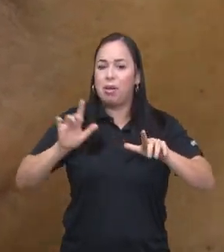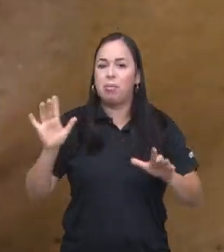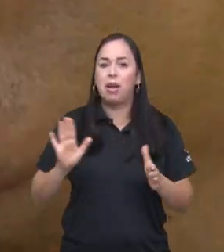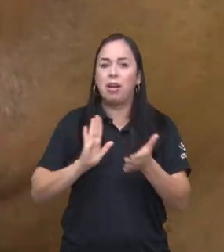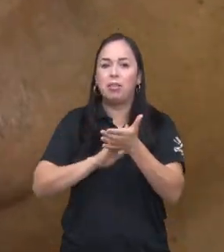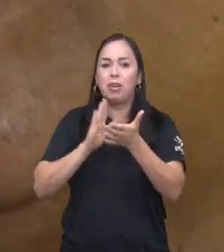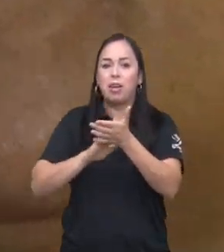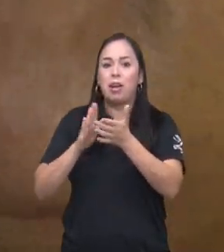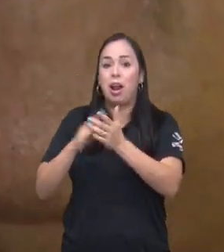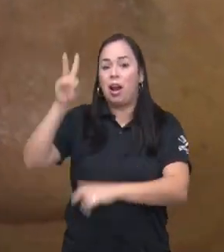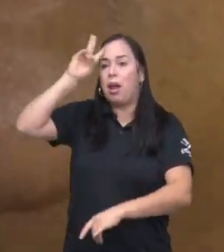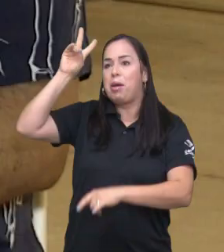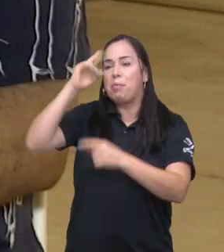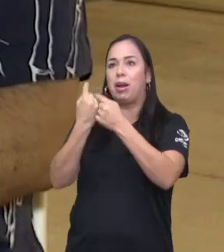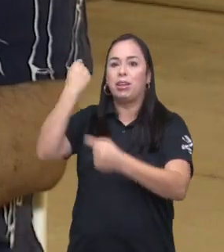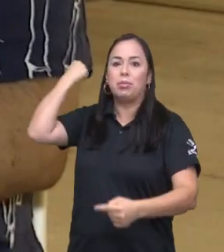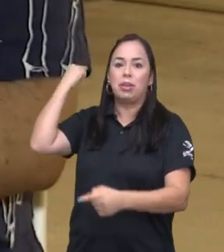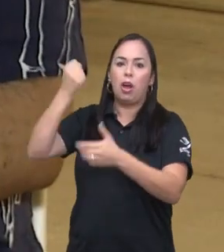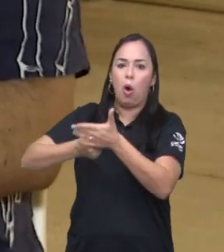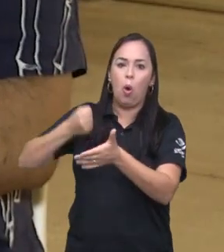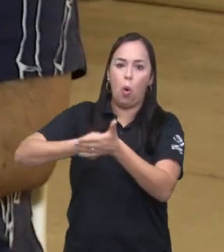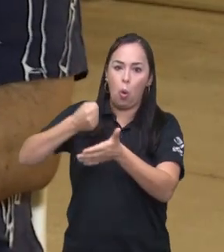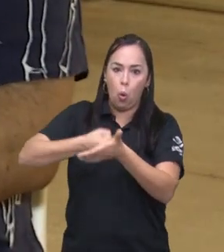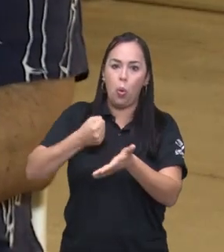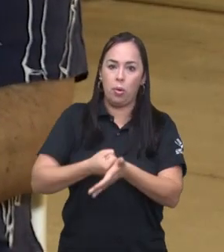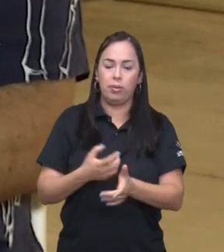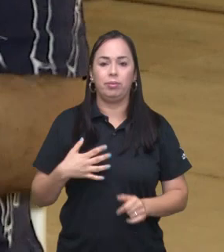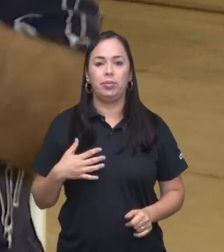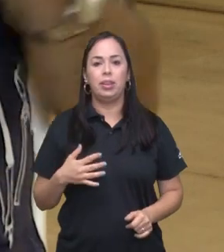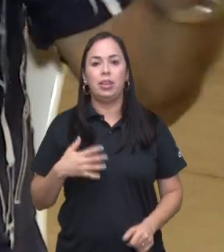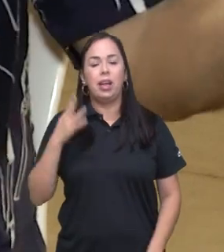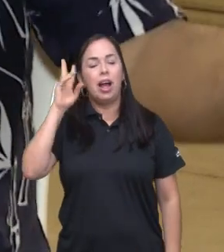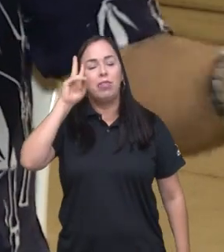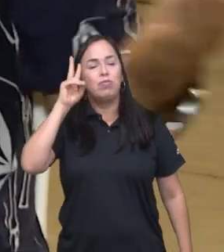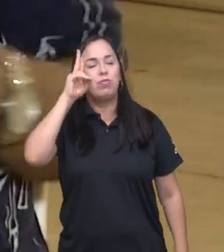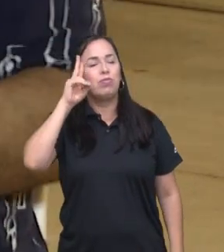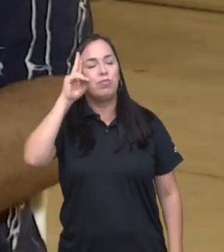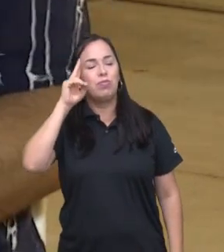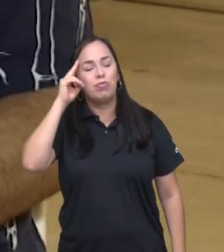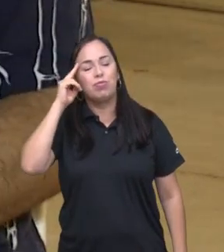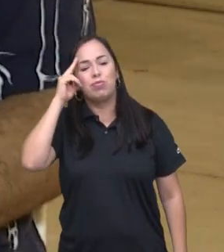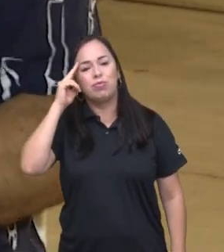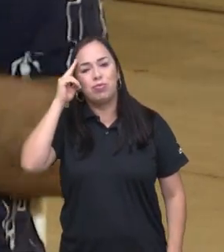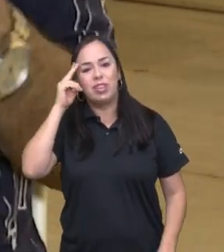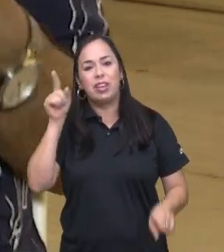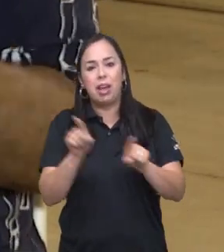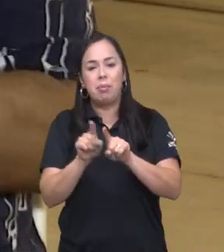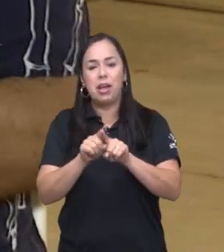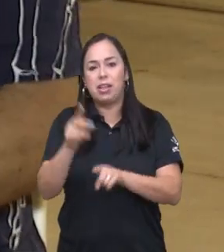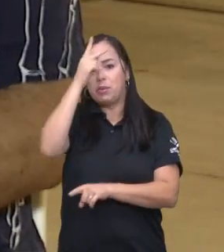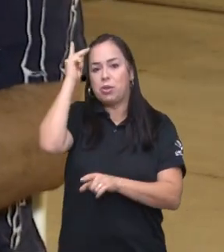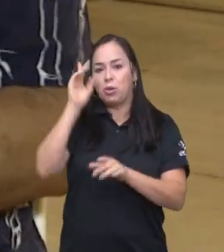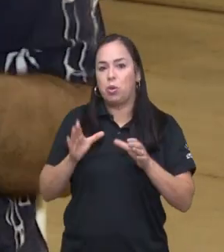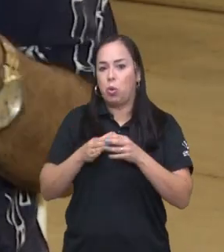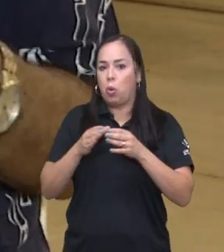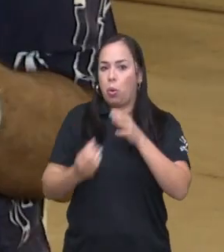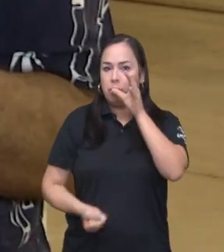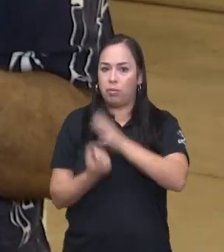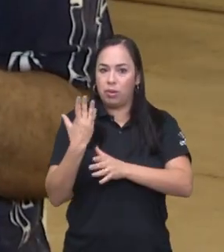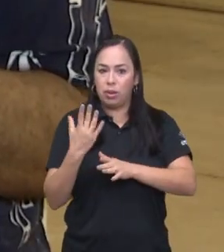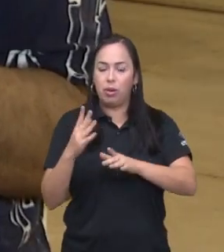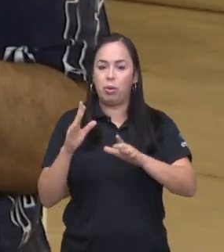as conquistas da comunidade. Eu costumo dizer que ele foi um sonho, assim como os seus fundadores tiveram isso como sonho. Então